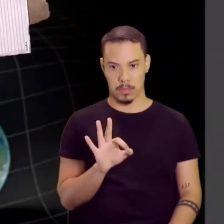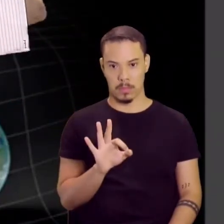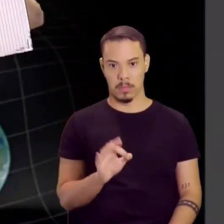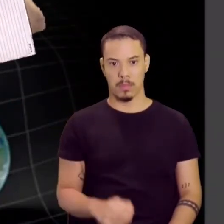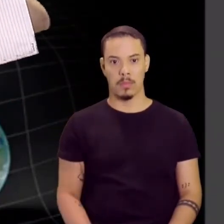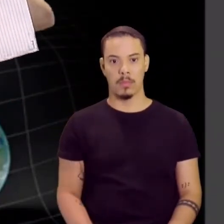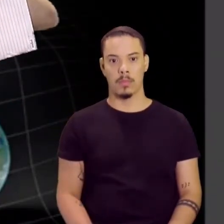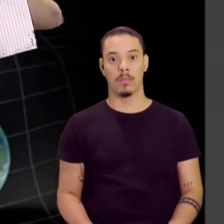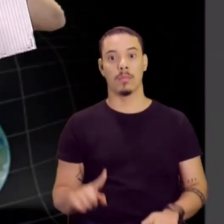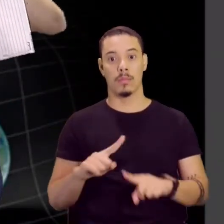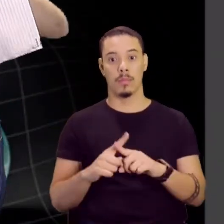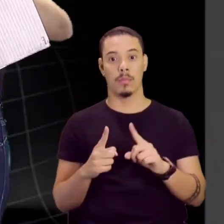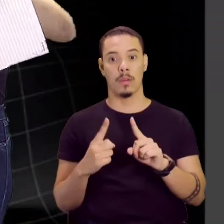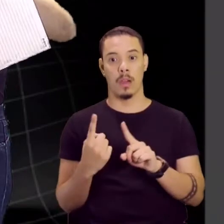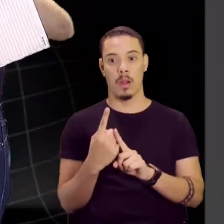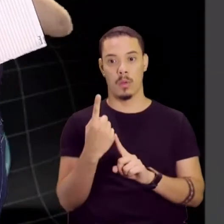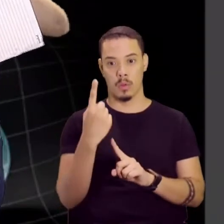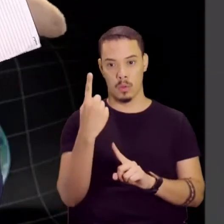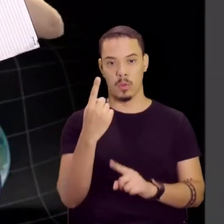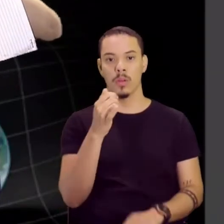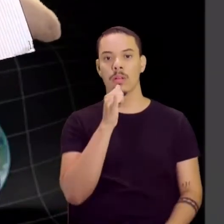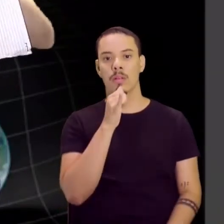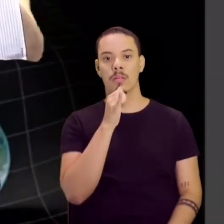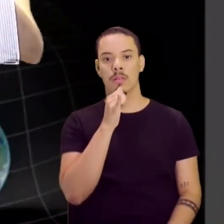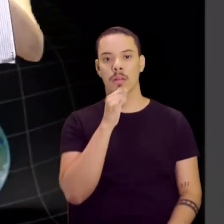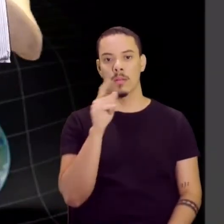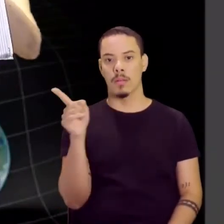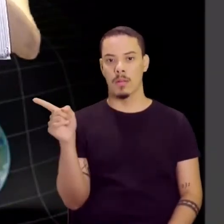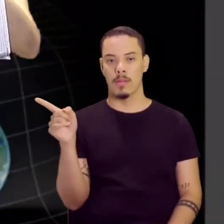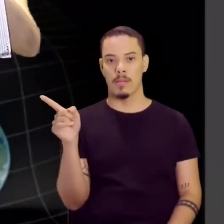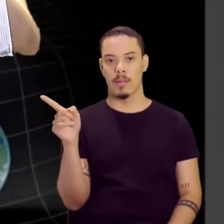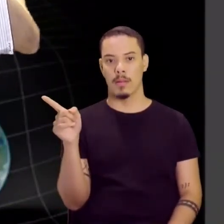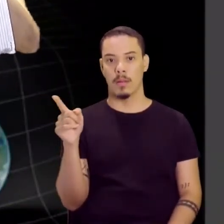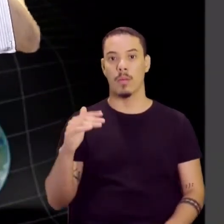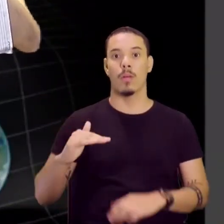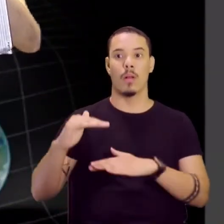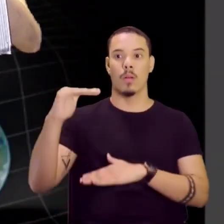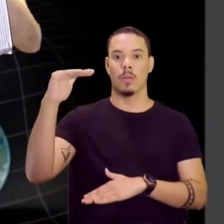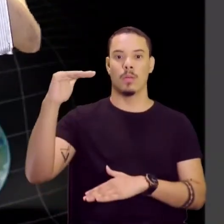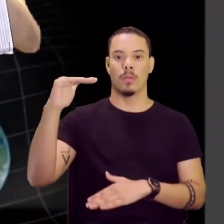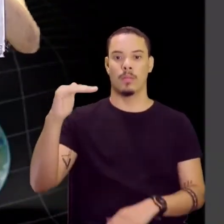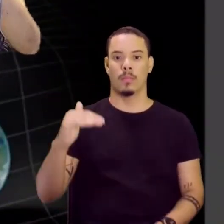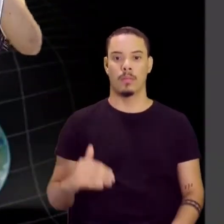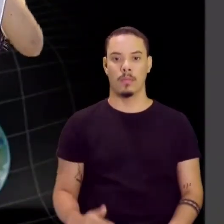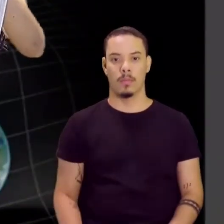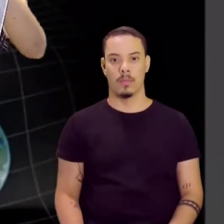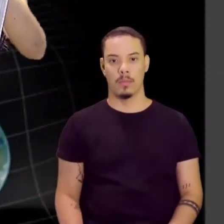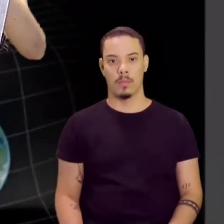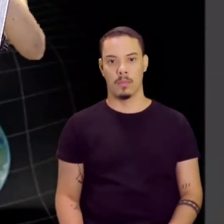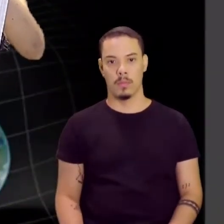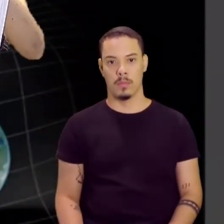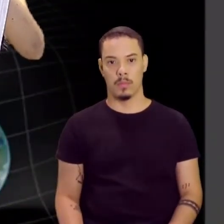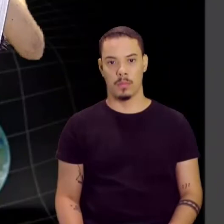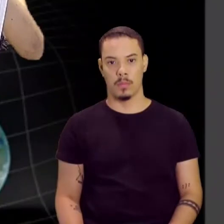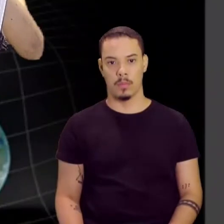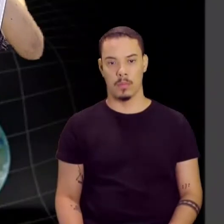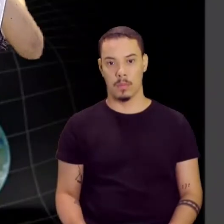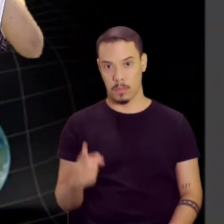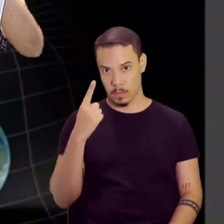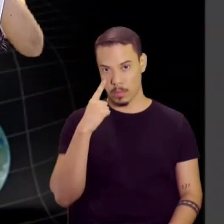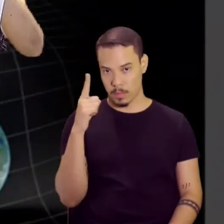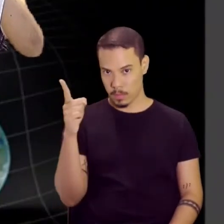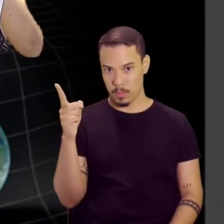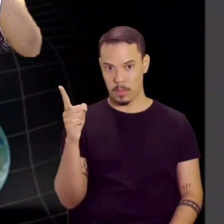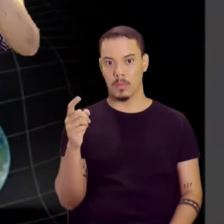numa altura pequena, se for sua cadeira está aqui. Se você colocar só uma altura pequena assim, ó, pegar aqui mais ou menos nessa altura aqui,